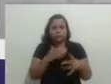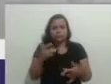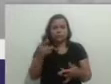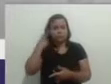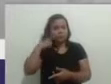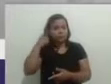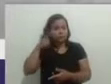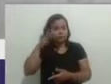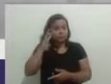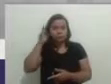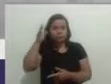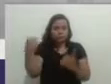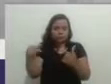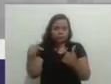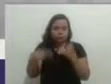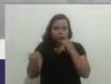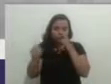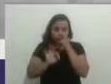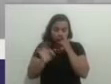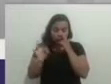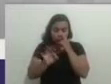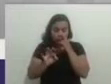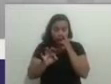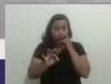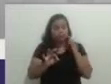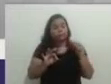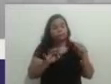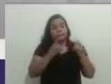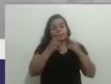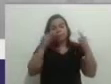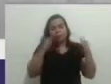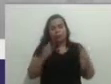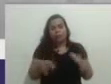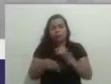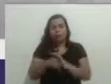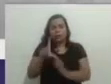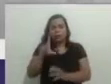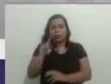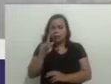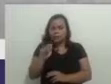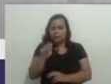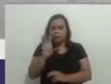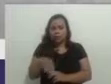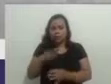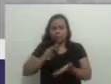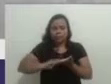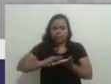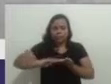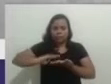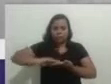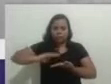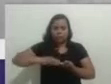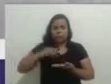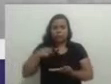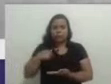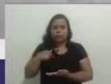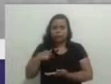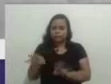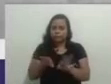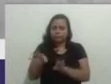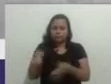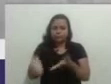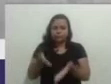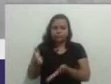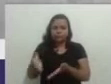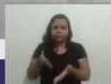então a gente montou uma barraquinha ali da Liga do Bem e eu fritei pastel três dias então para quem acha que eu não faço nada para quem acha que